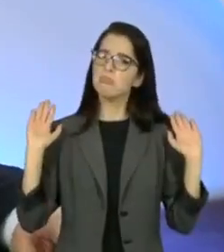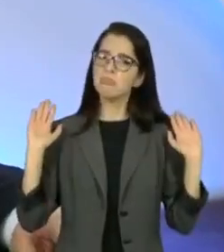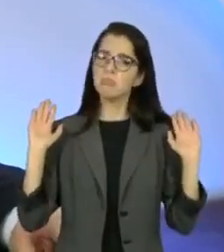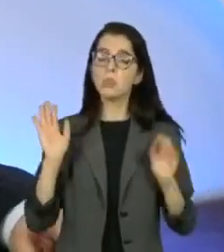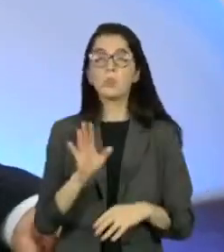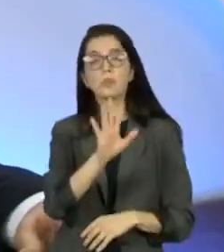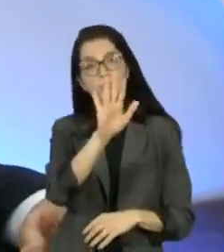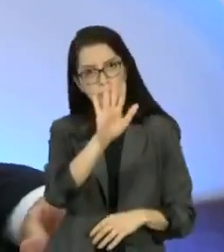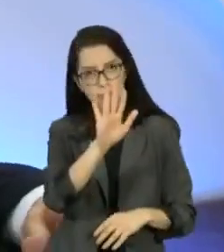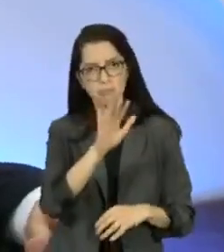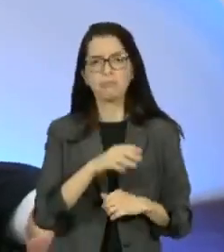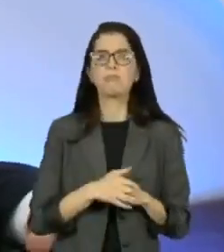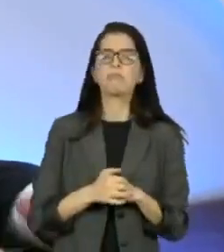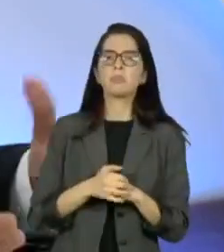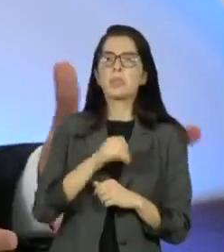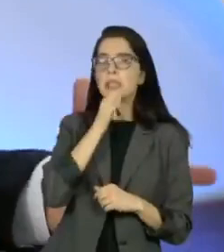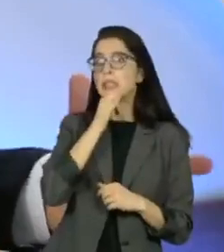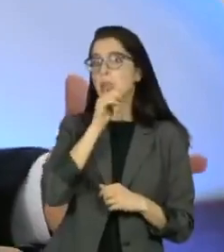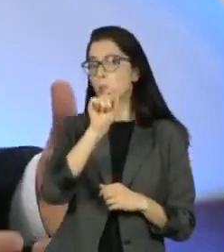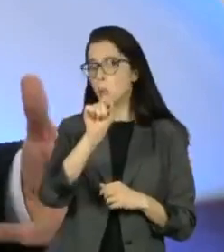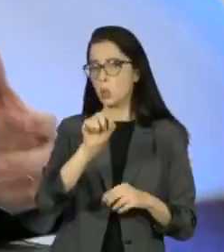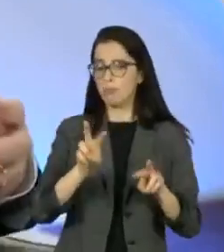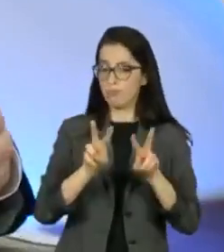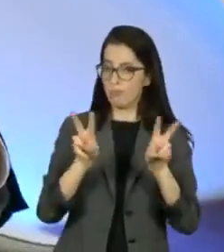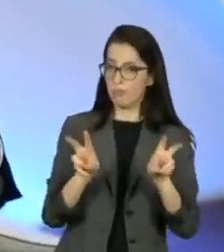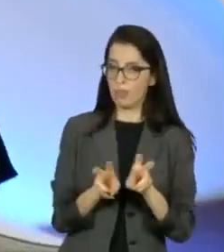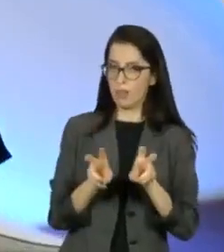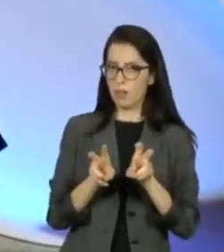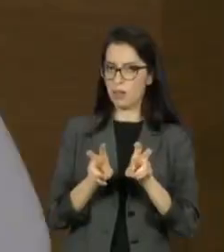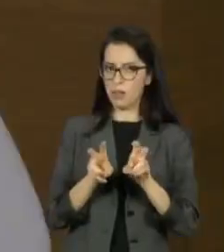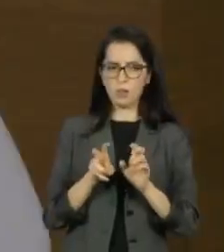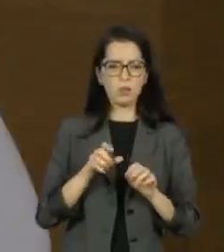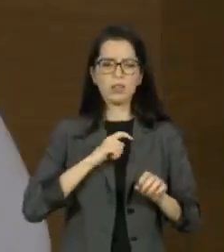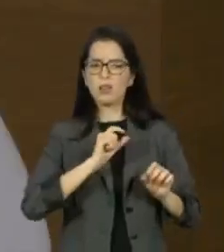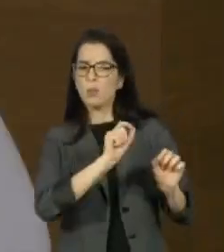costumes. Nós não tivemos matérias que